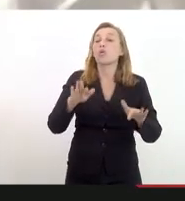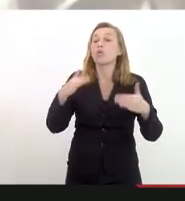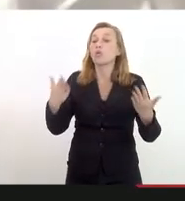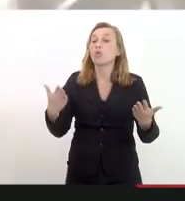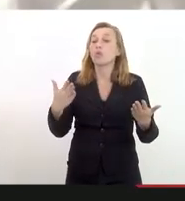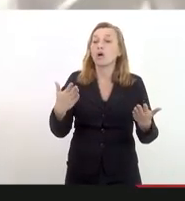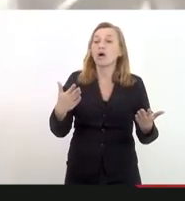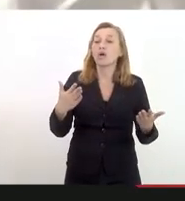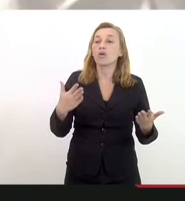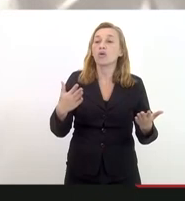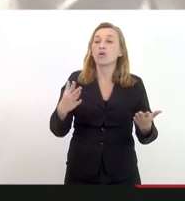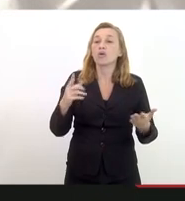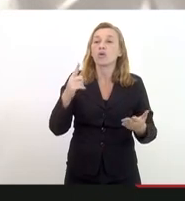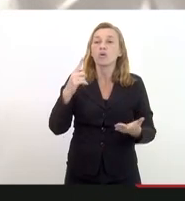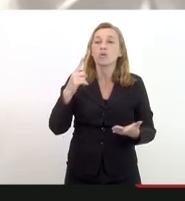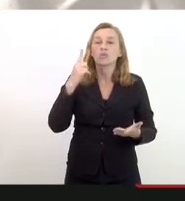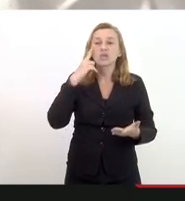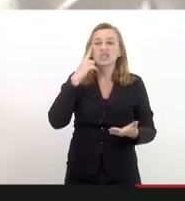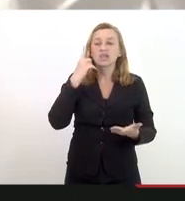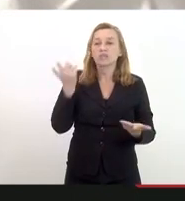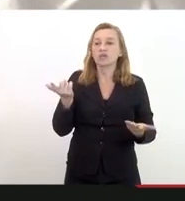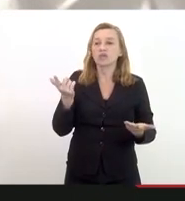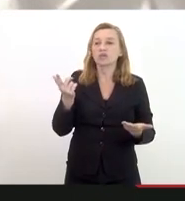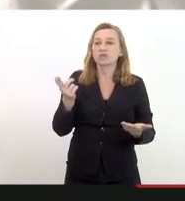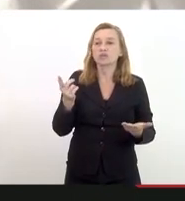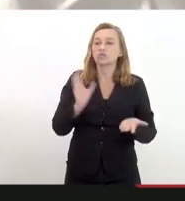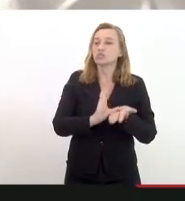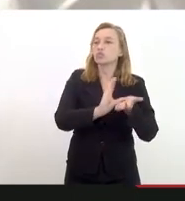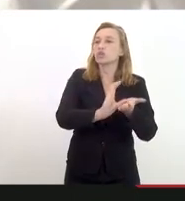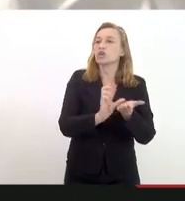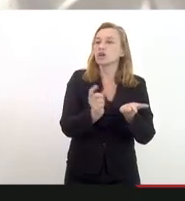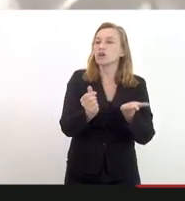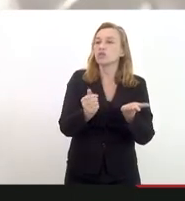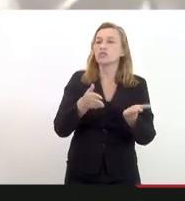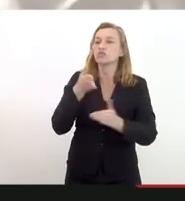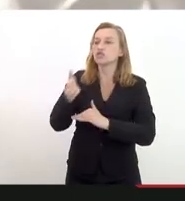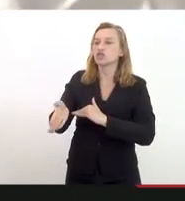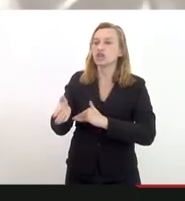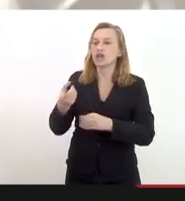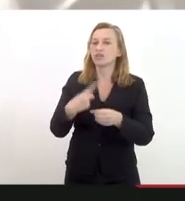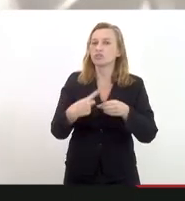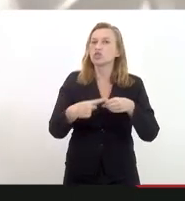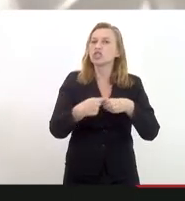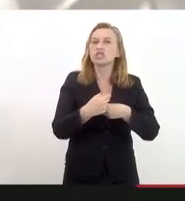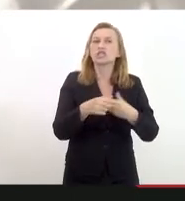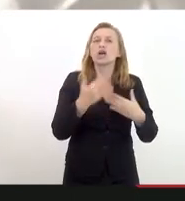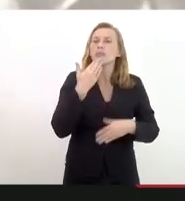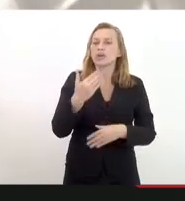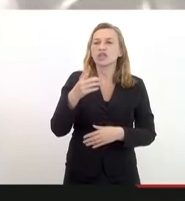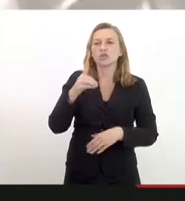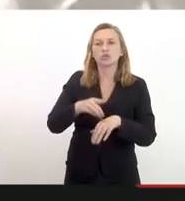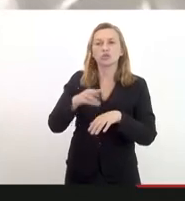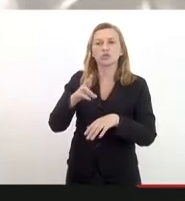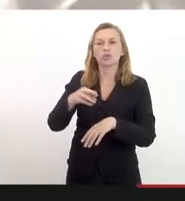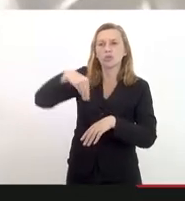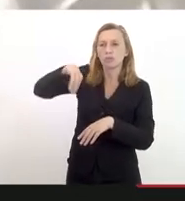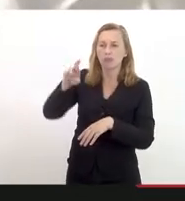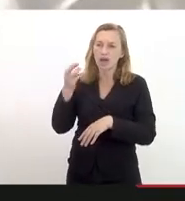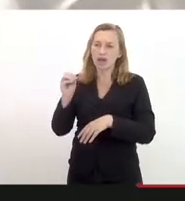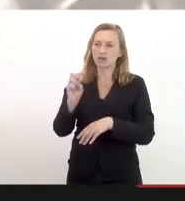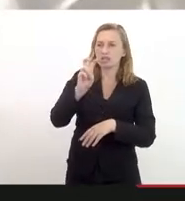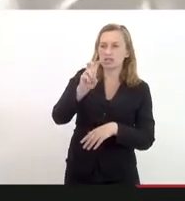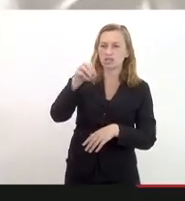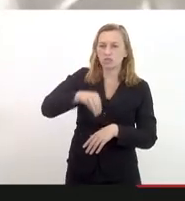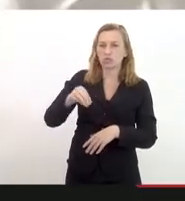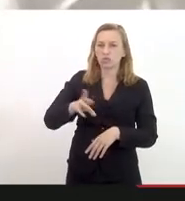da efetividade desse recurso chegar lá na ponta, no município? Então, pedi ao doutor Mário Sérgio para, em 5 minutos, fazer